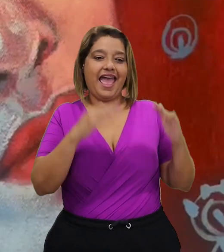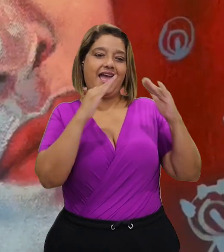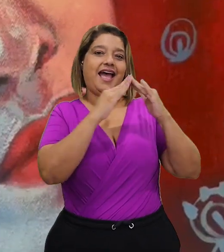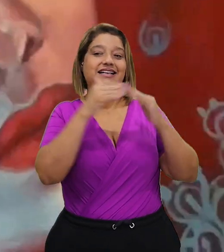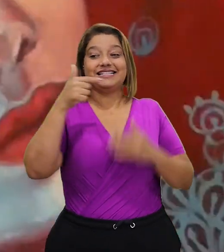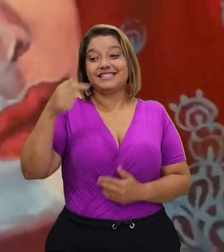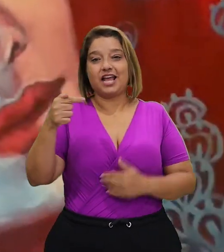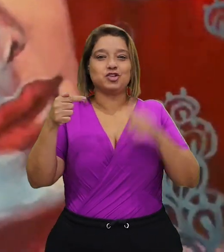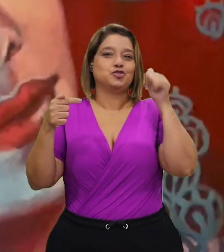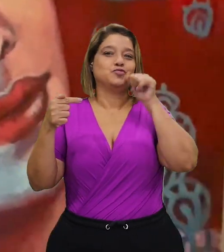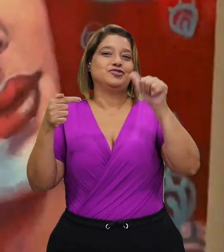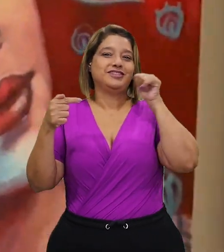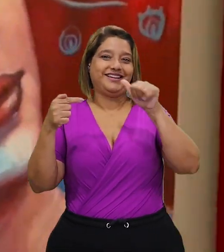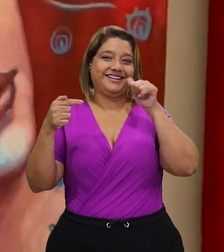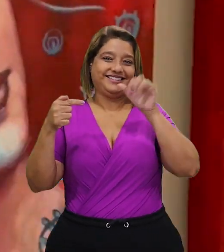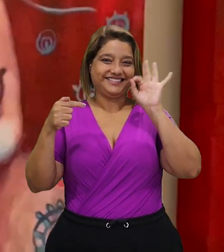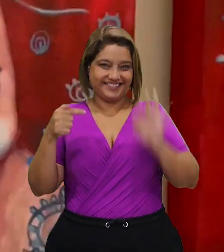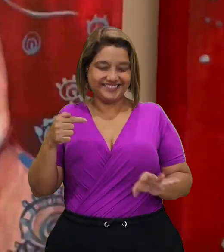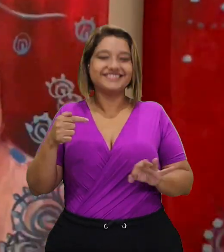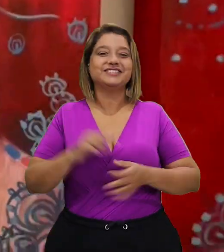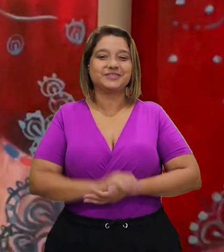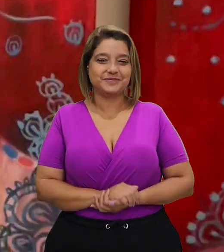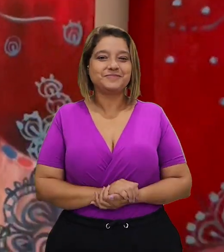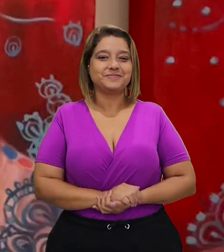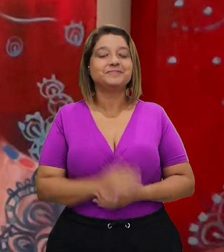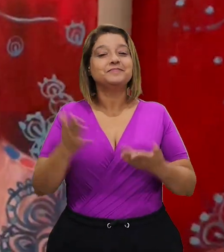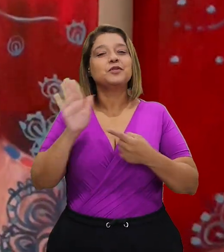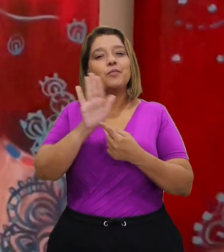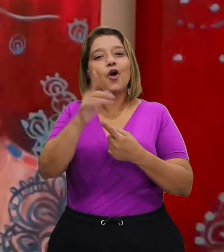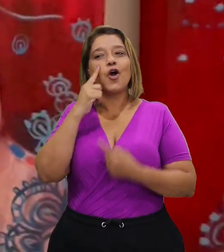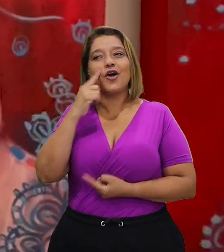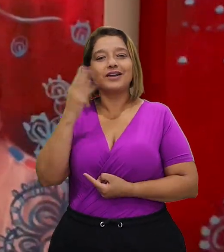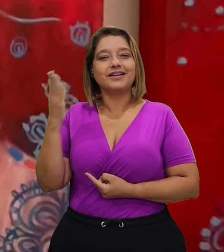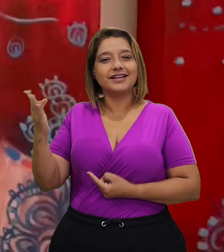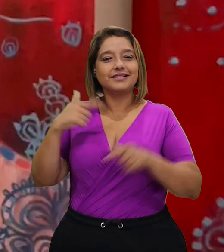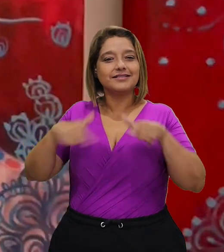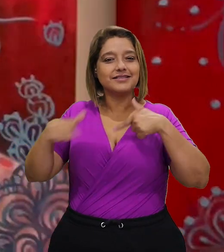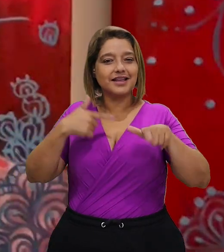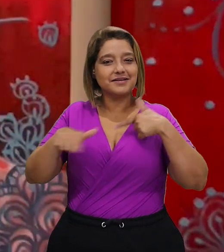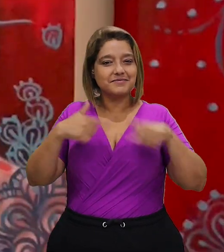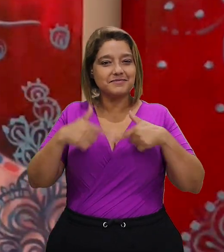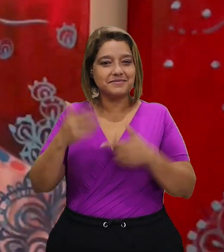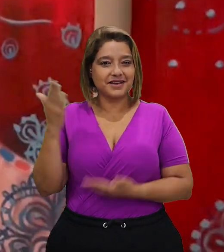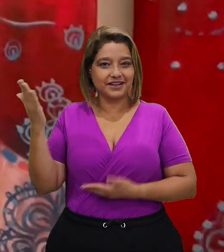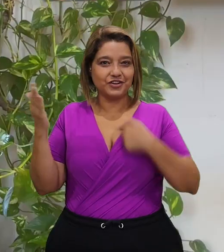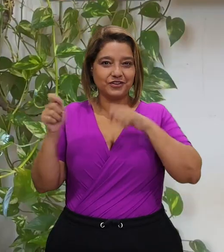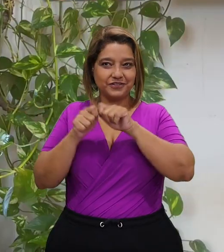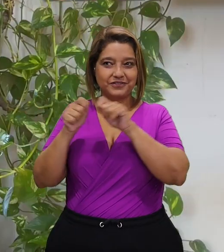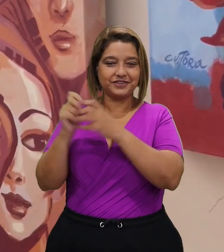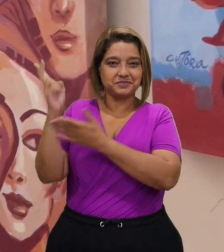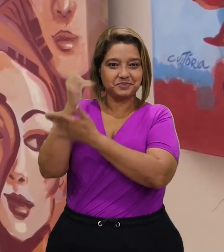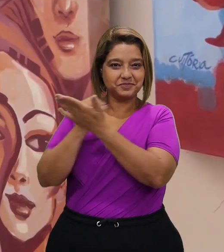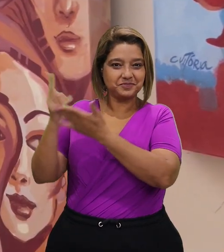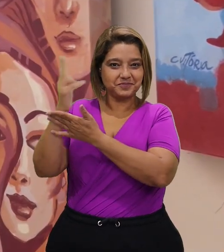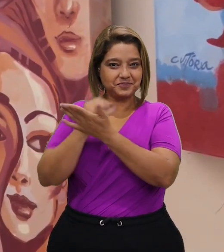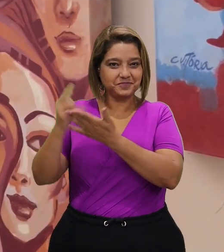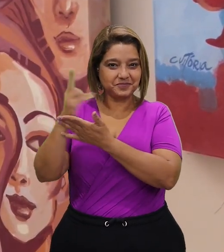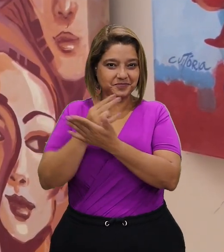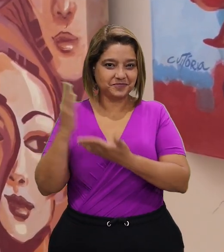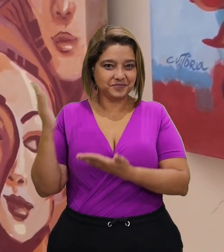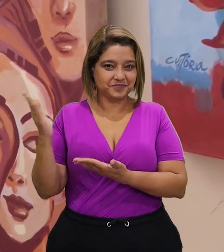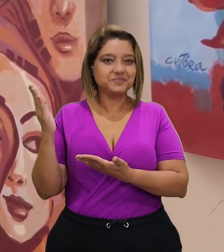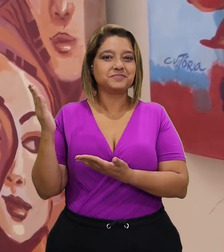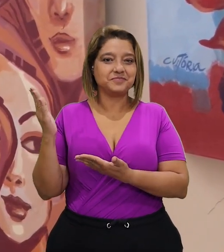mulheres. Eu tenho mais 6 irmãs. Então, lá em casa, brincando, né? A casa das 7 mulheres. Bom, eu quero